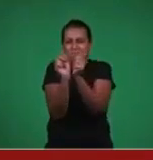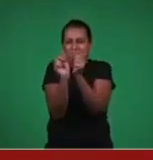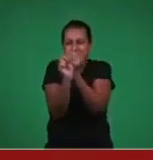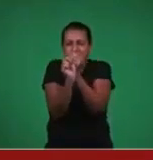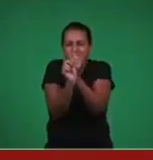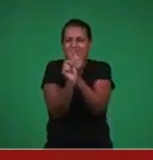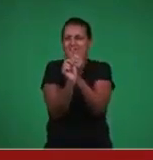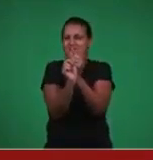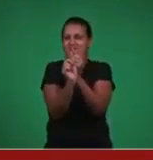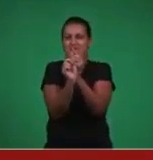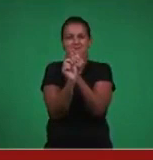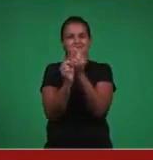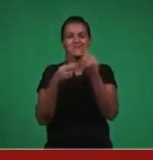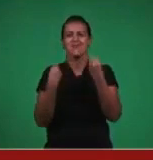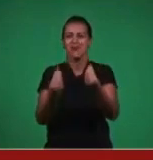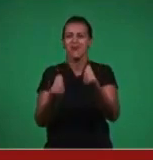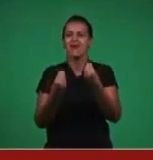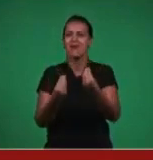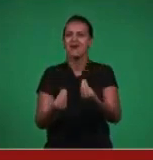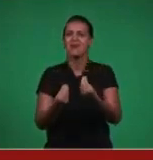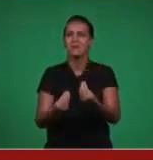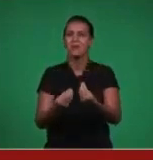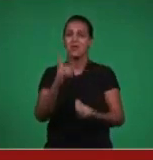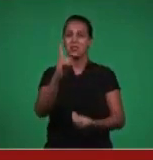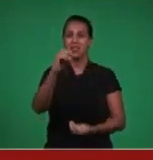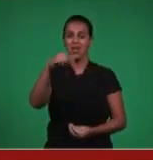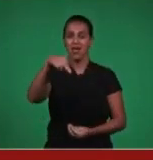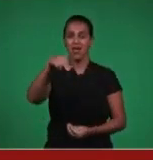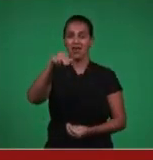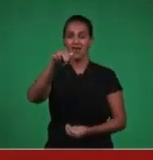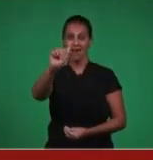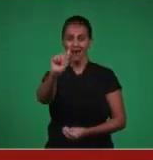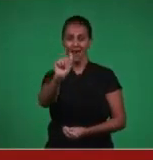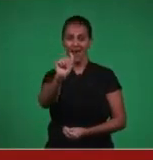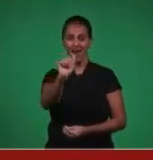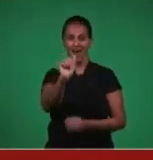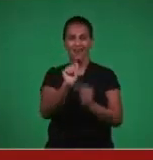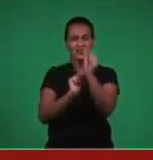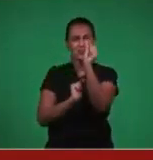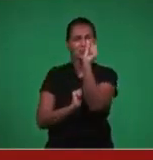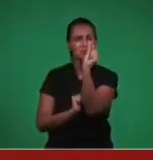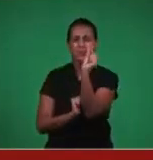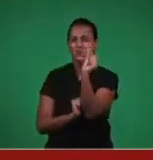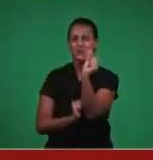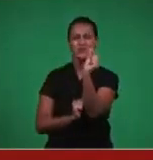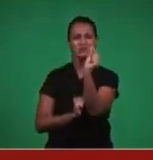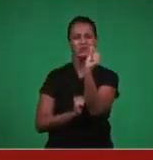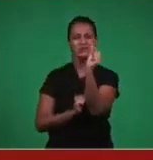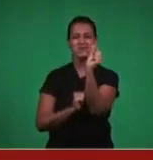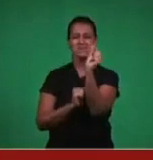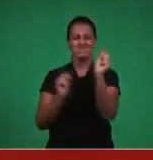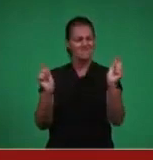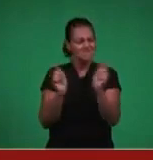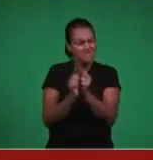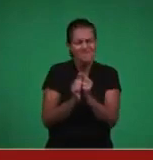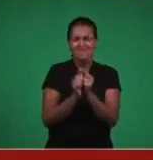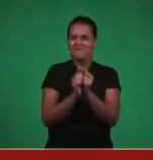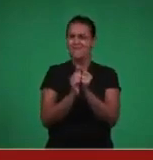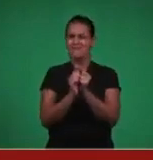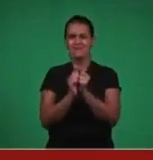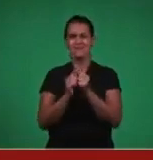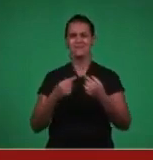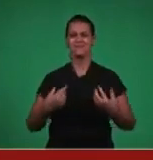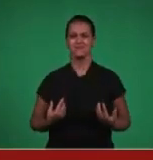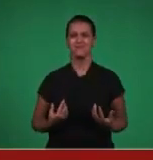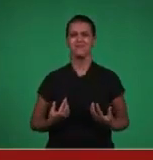nanômetros. O DNA, ele tem essa espessura. E todas as nossas informações de se fazer eu e de